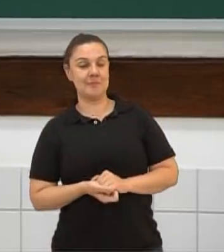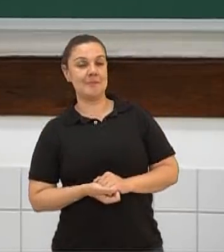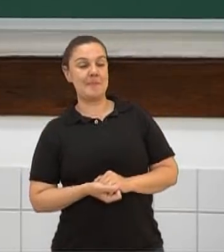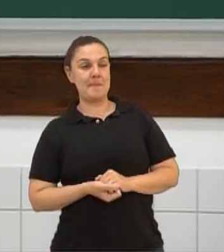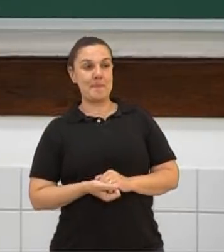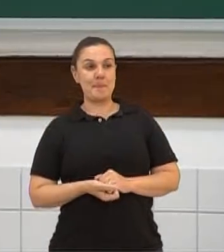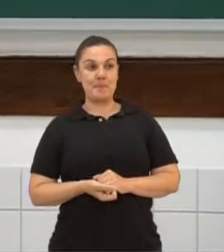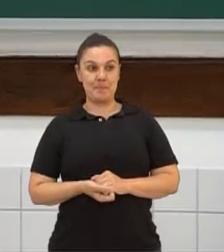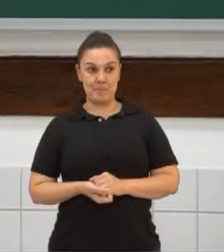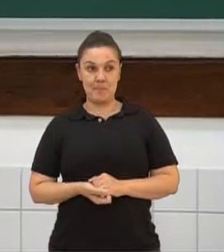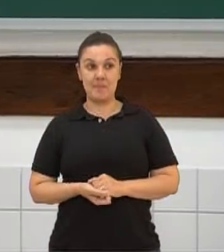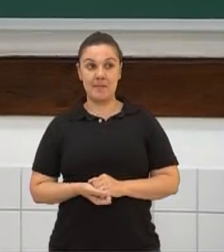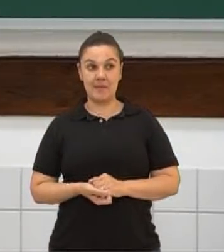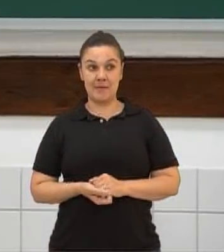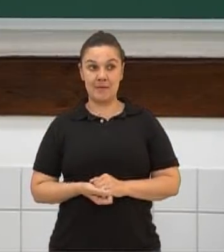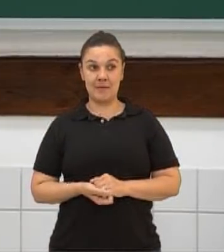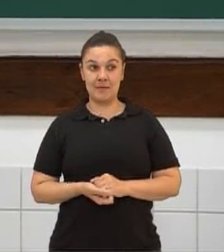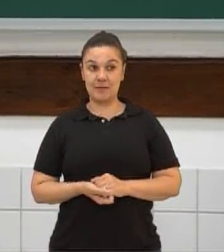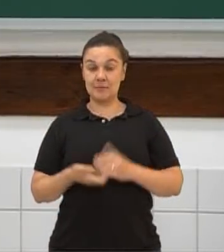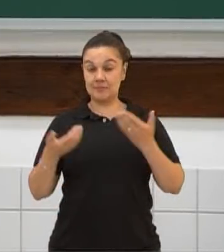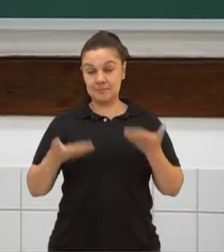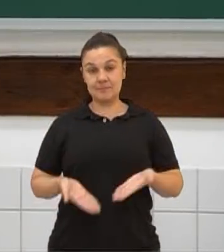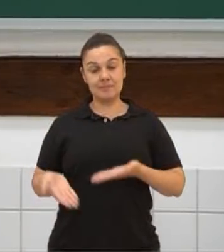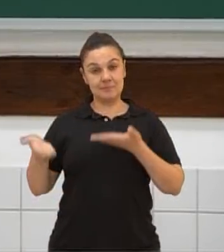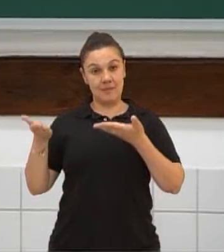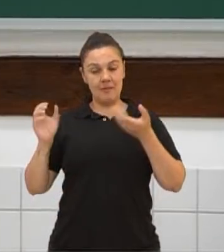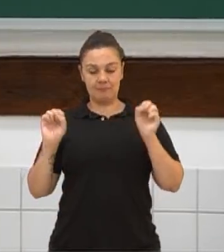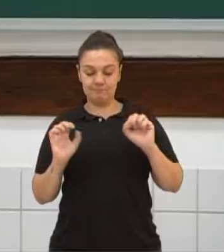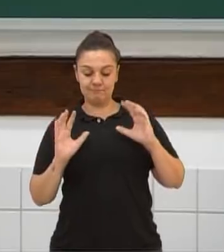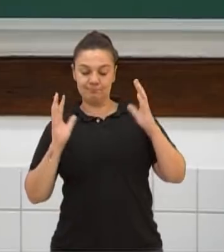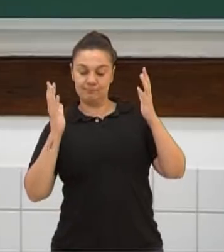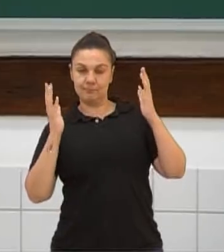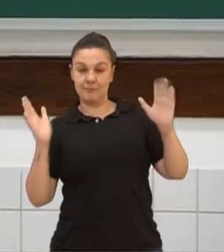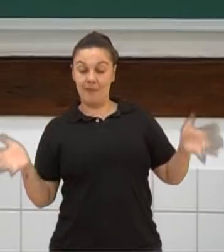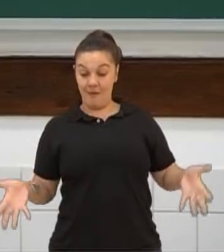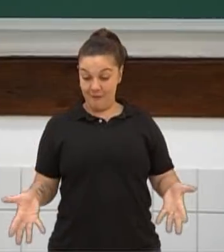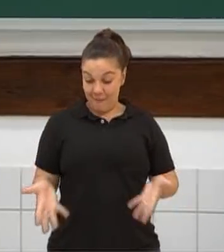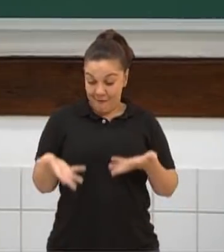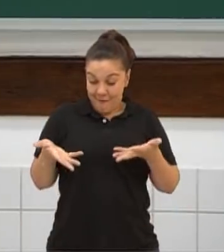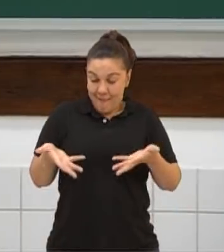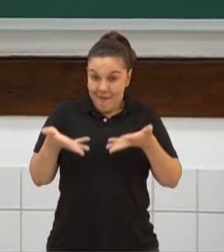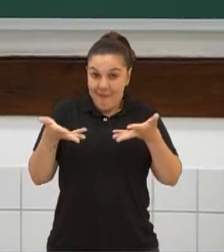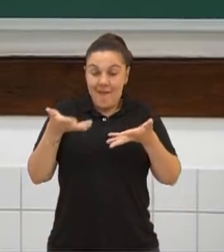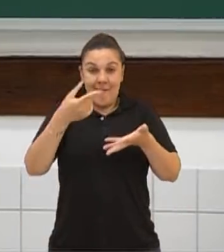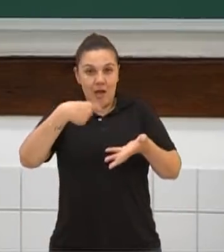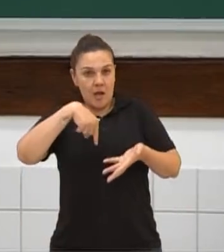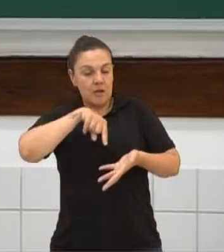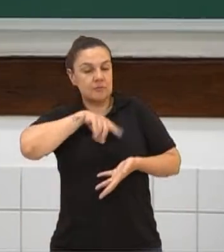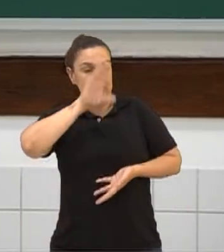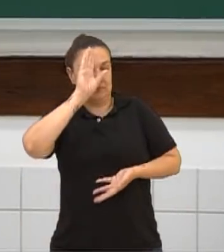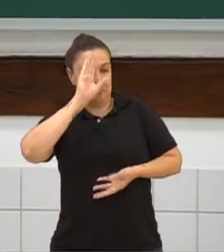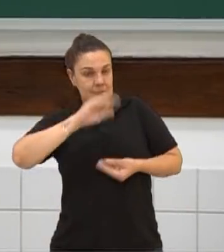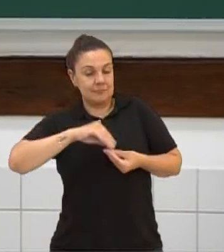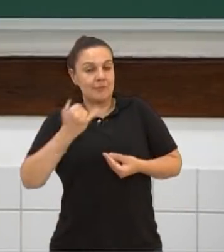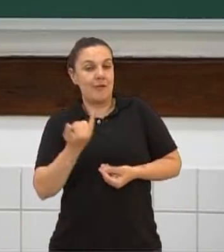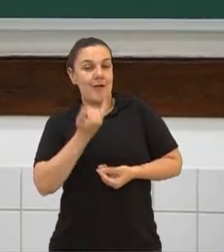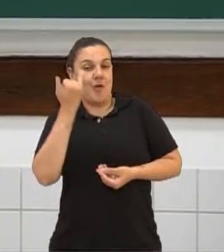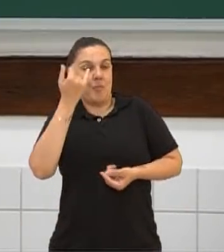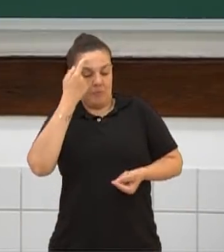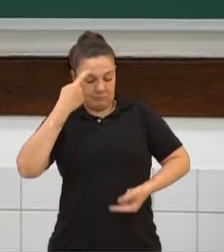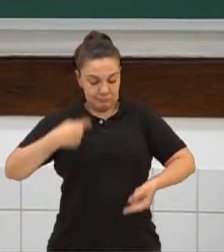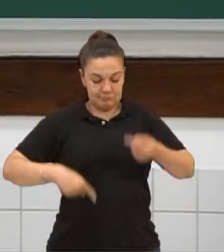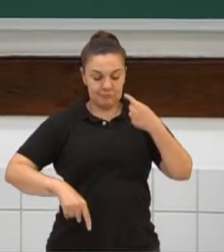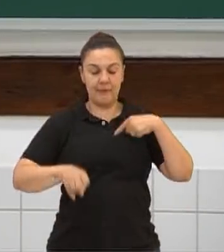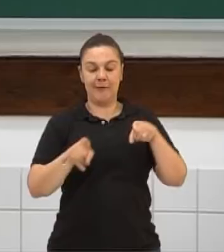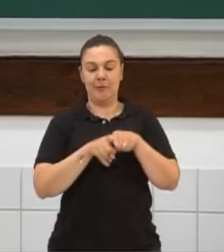educação física, né? E esses eventos contribuem para a gente ver a importância do movimento corporal e